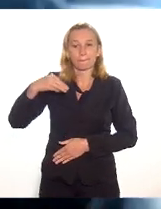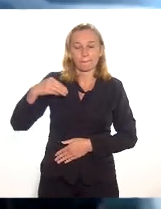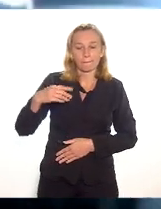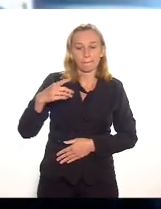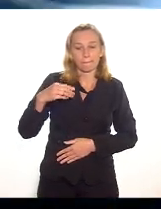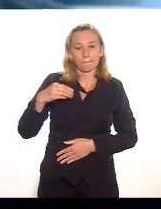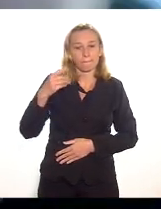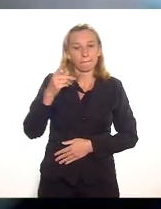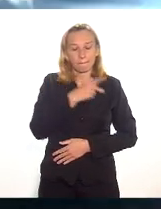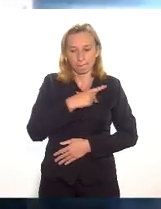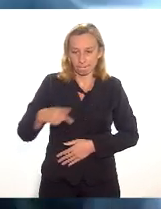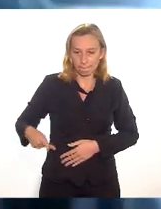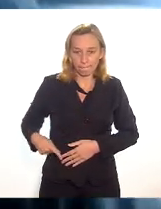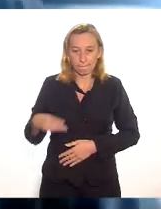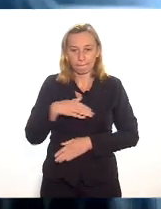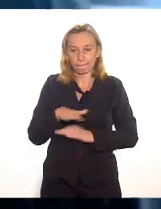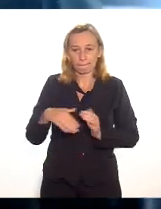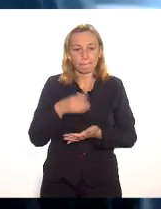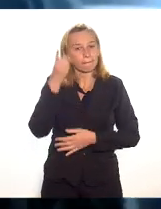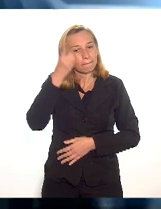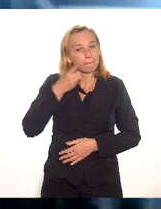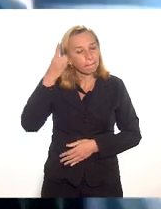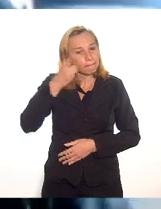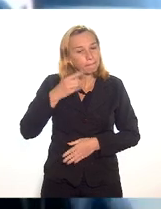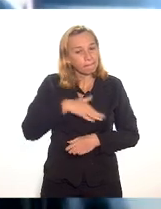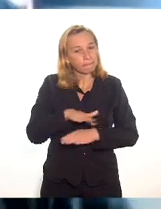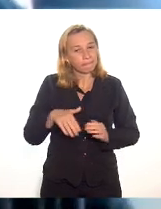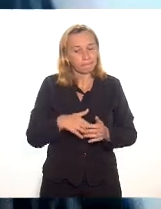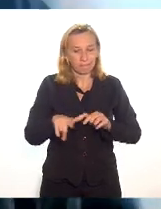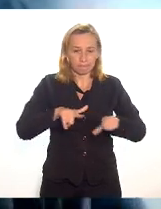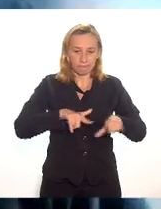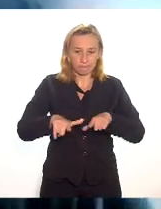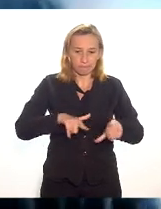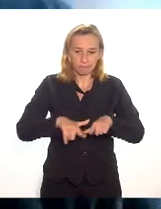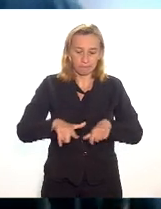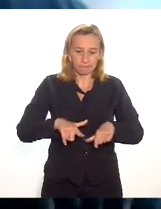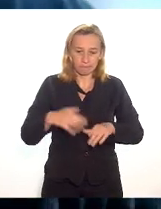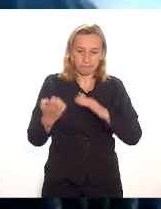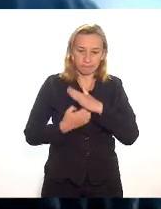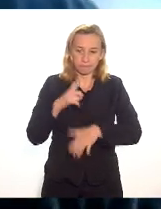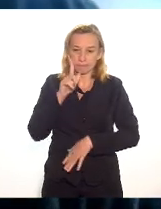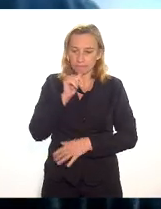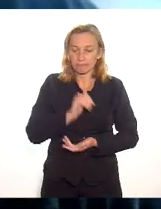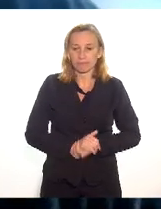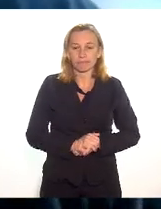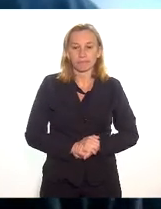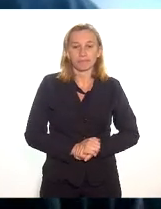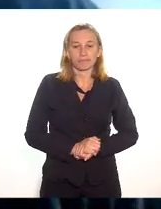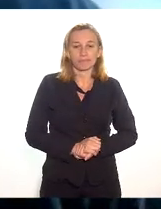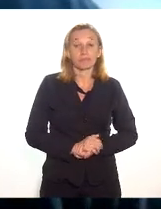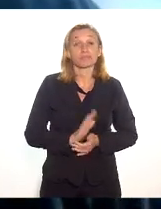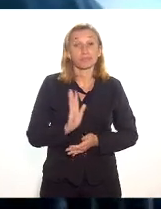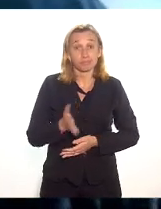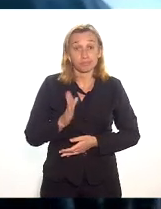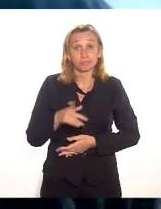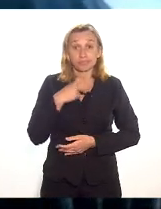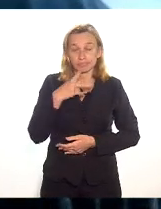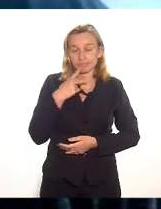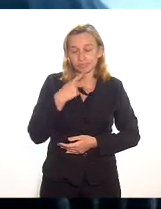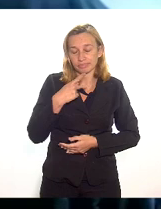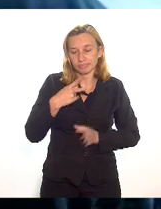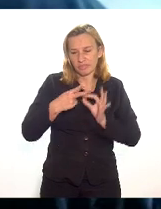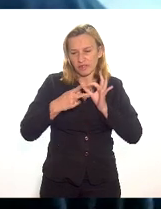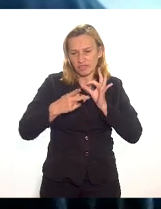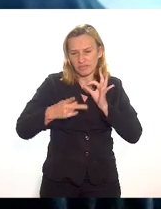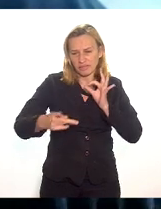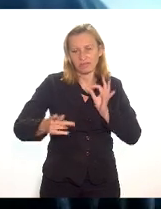deputadas, deputados, trabalhadores da SEDAE, povo do Rio de Janeiro. Bom, já falaram muitos